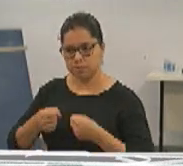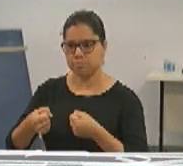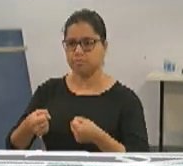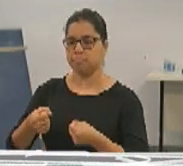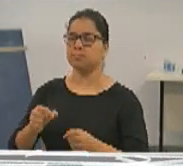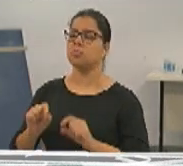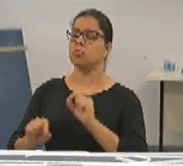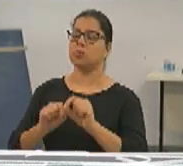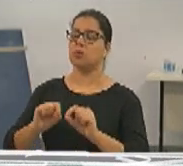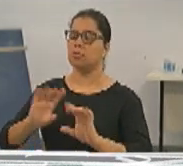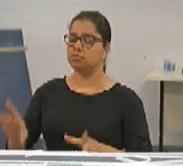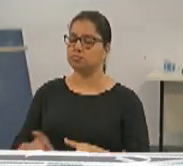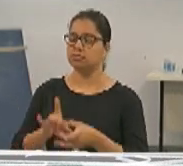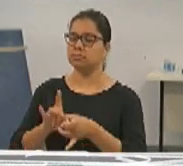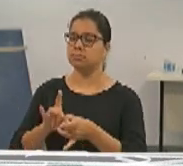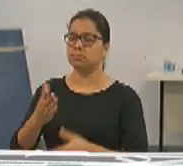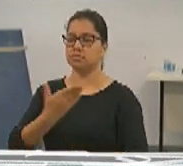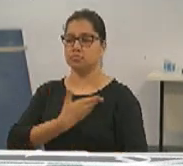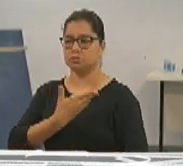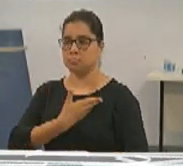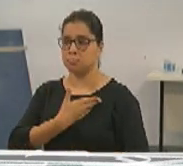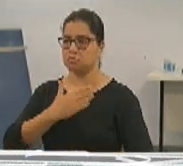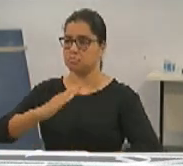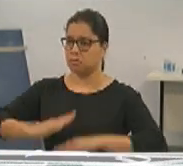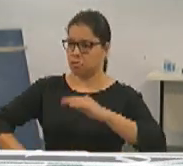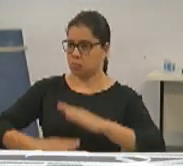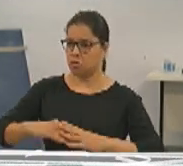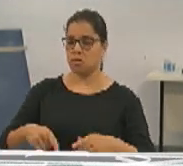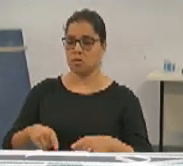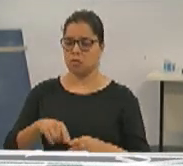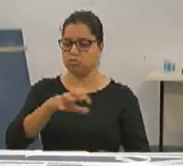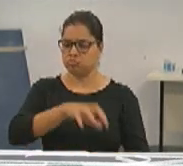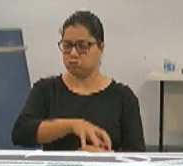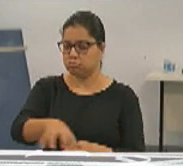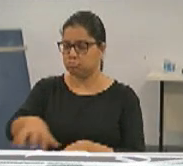aos meus colegas, né, chefes de setores,